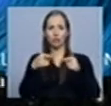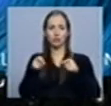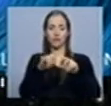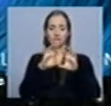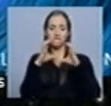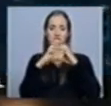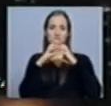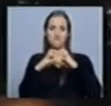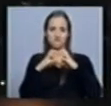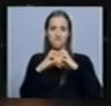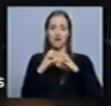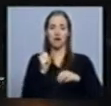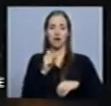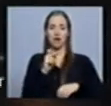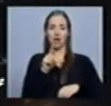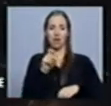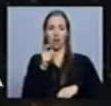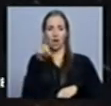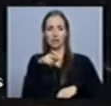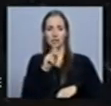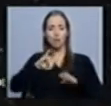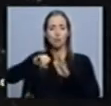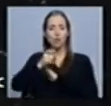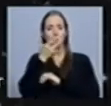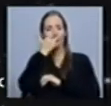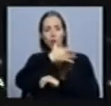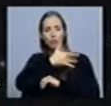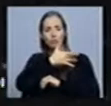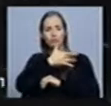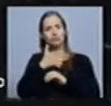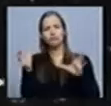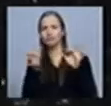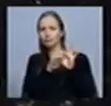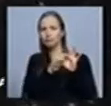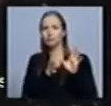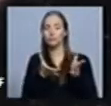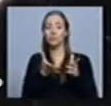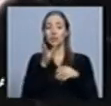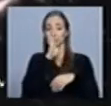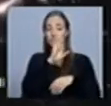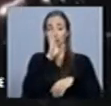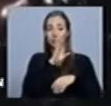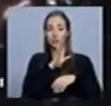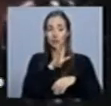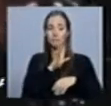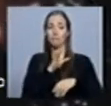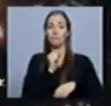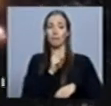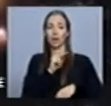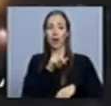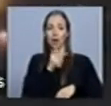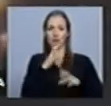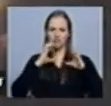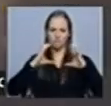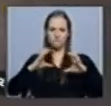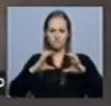e a massa total do seu buraco negro central andavam de mãos dadas. Ou seja, quanto mais maciça fosse a galáxia, mais